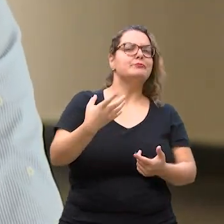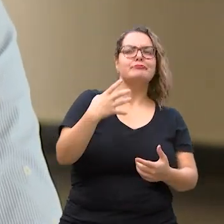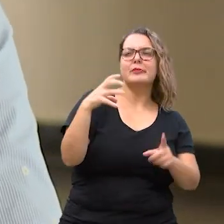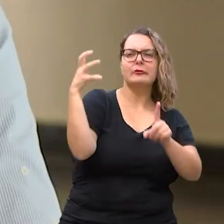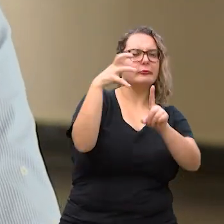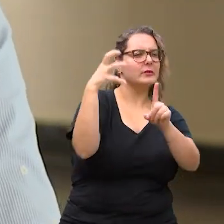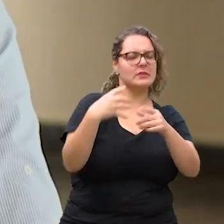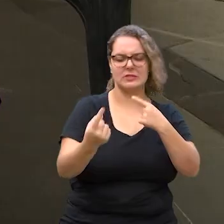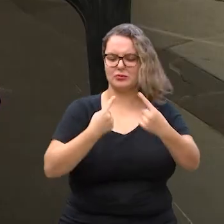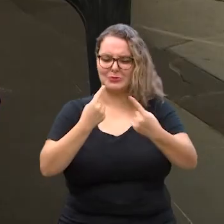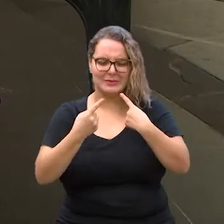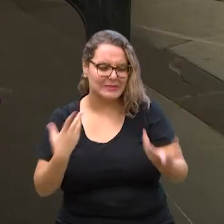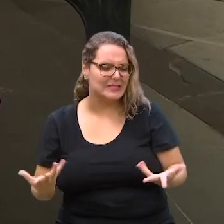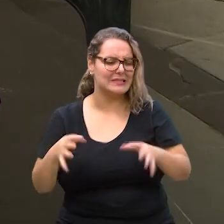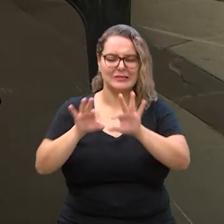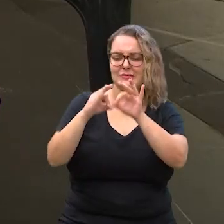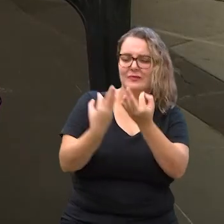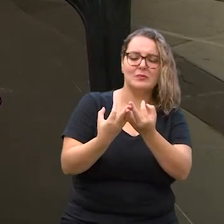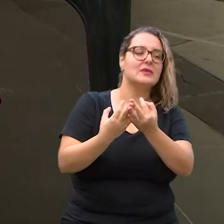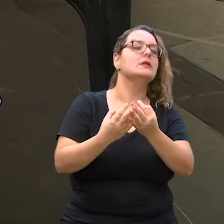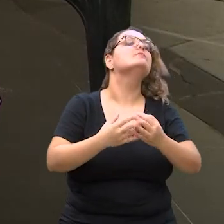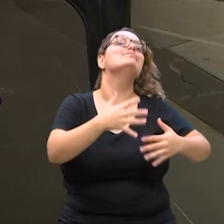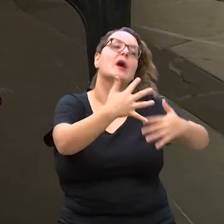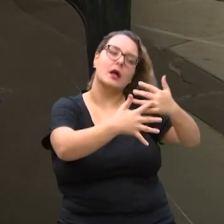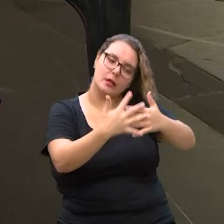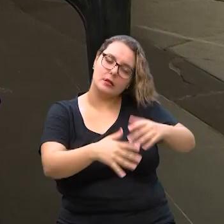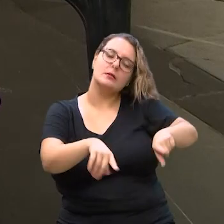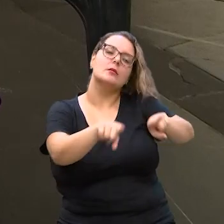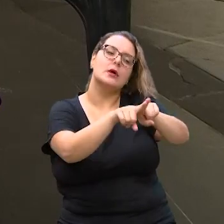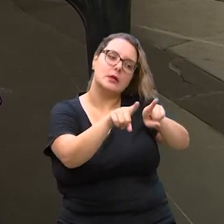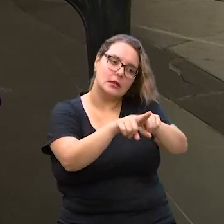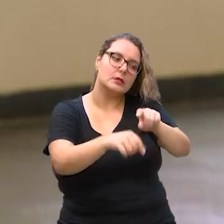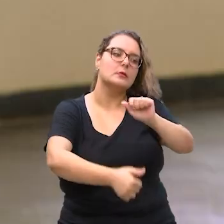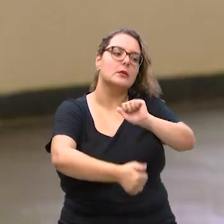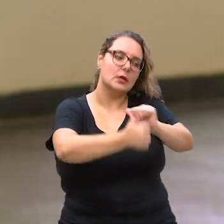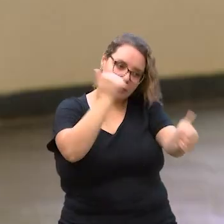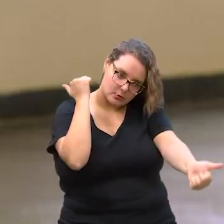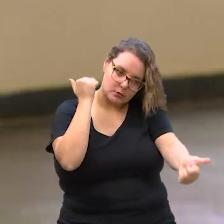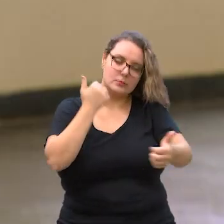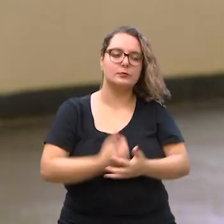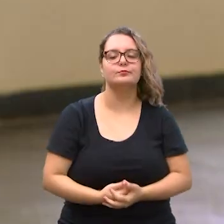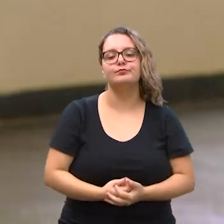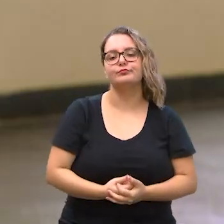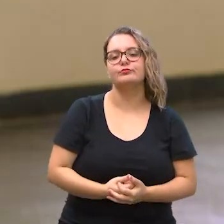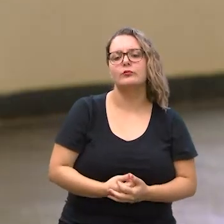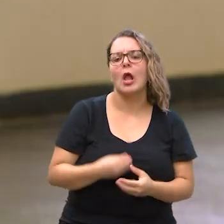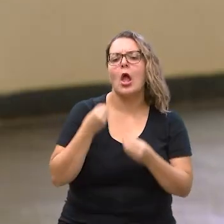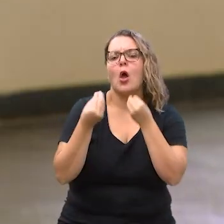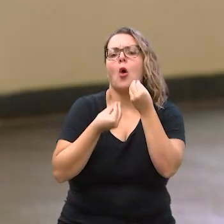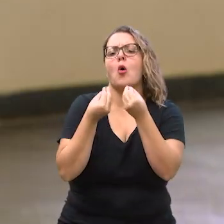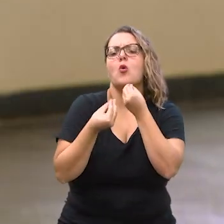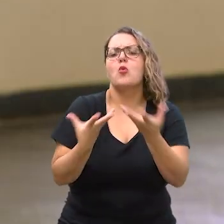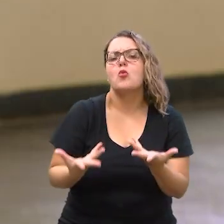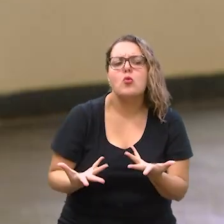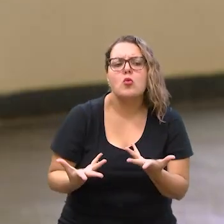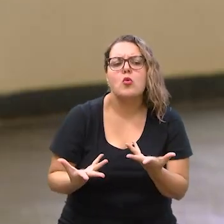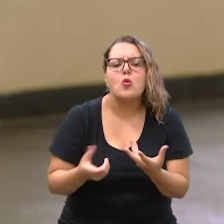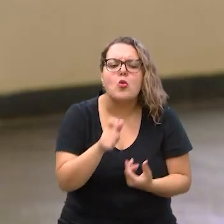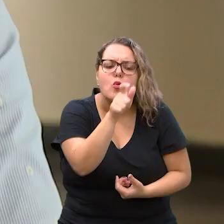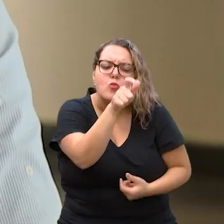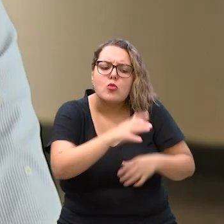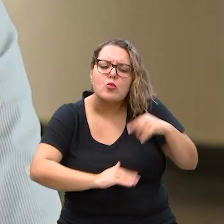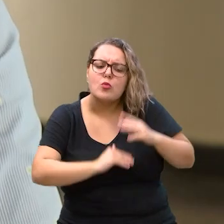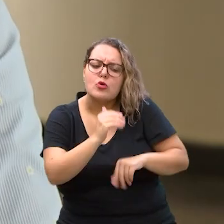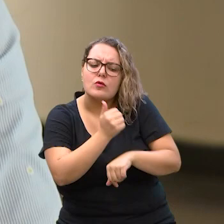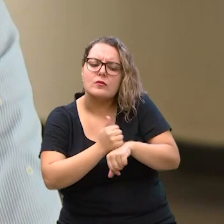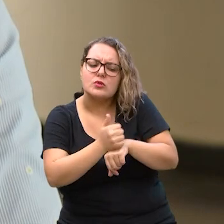do esporte. Então a gente trabalha tudo isso em conjunto. Como é que o esportista ele recebe o psicólogo?